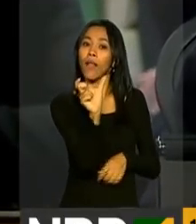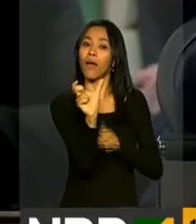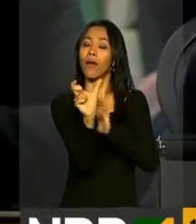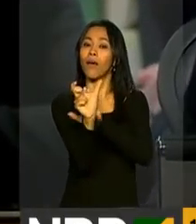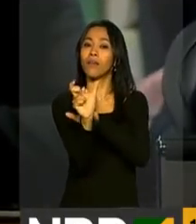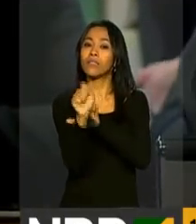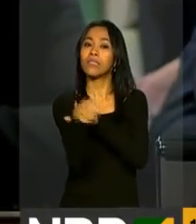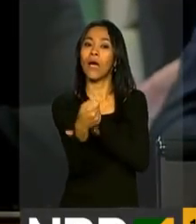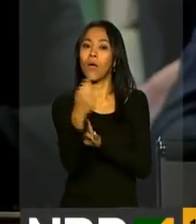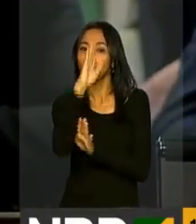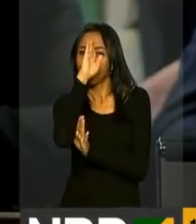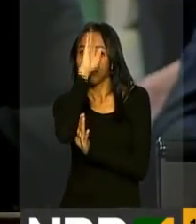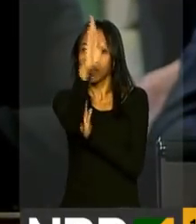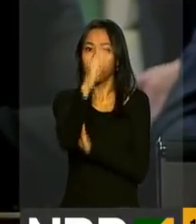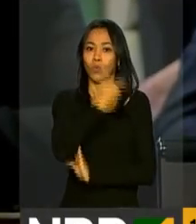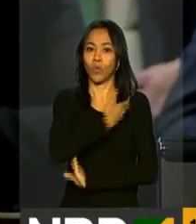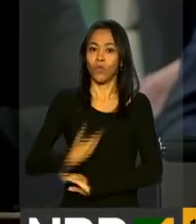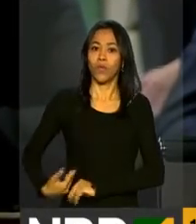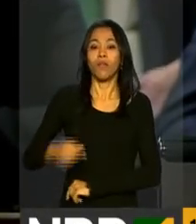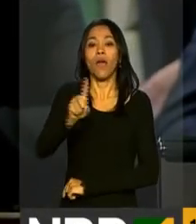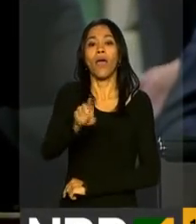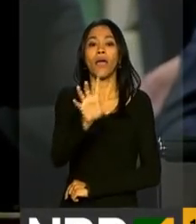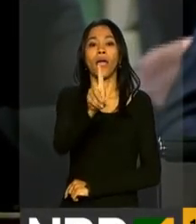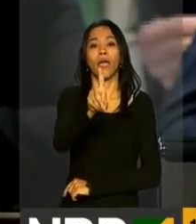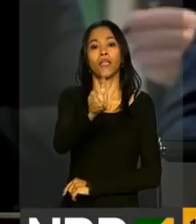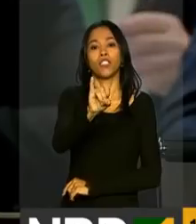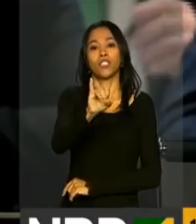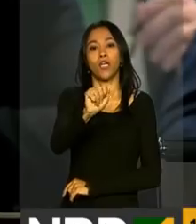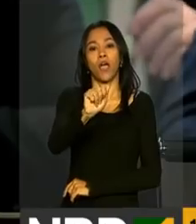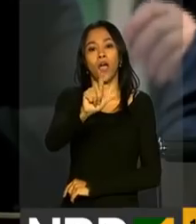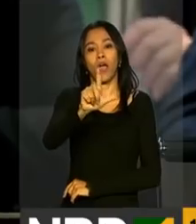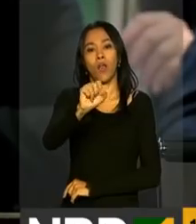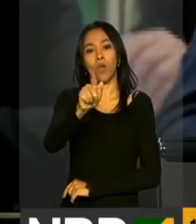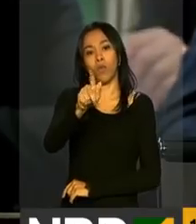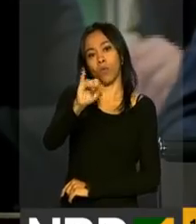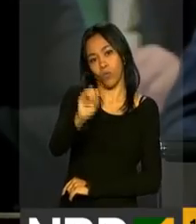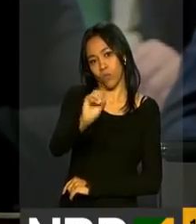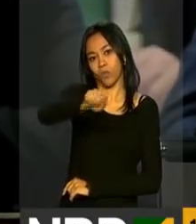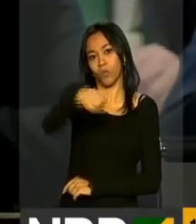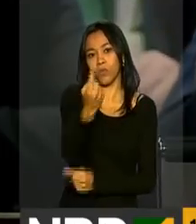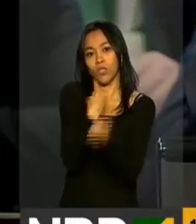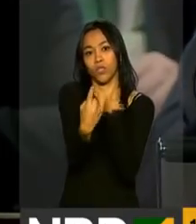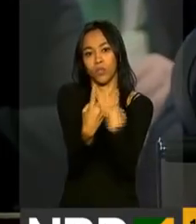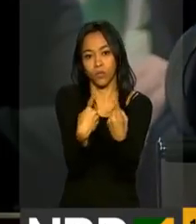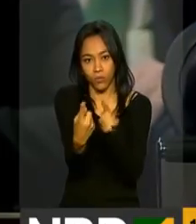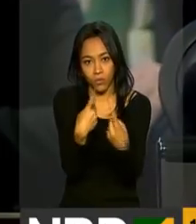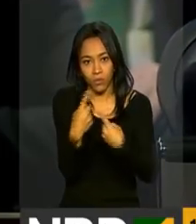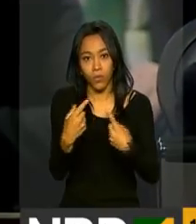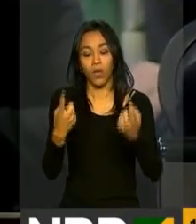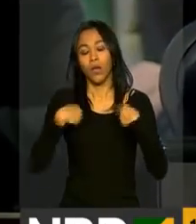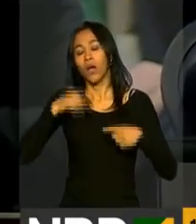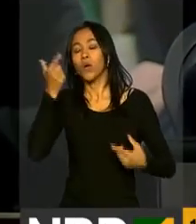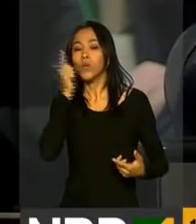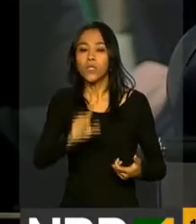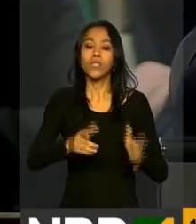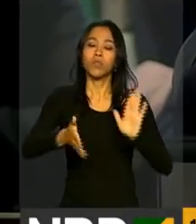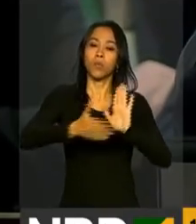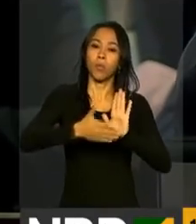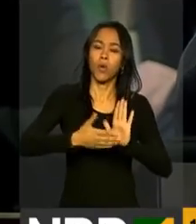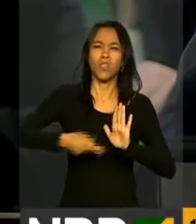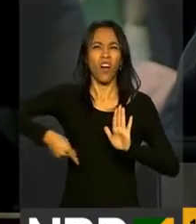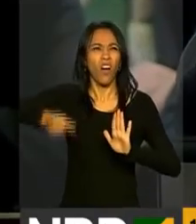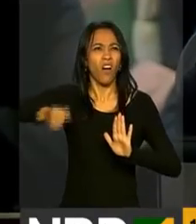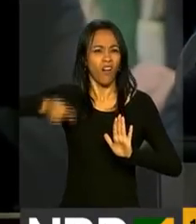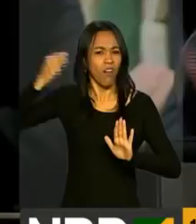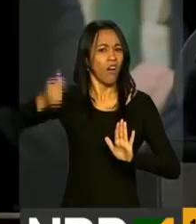diálogo em nenhum momento nós violamos esta palavra chave por exemplo nós conseguimos levar adiante reformas ansiadas